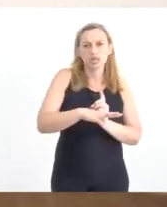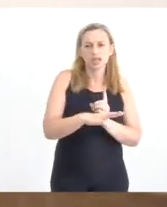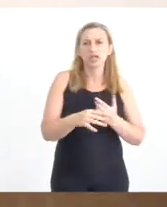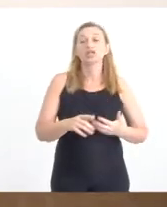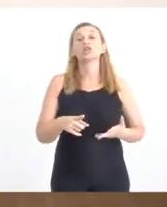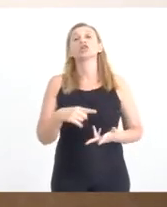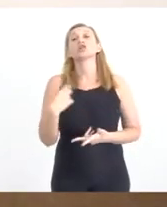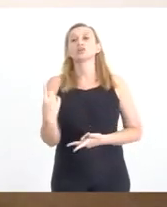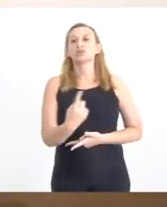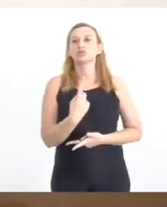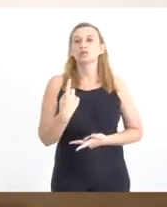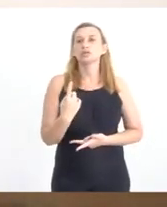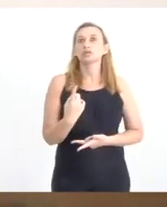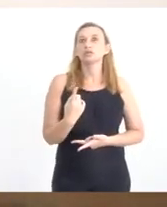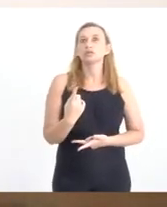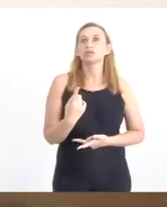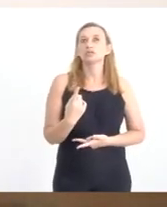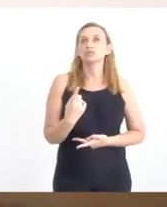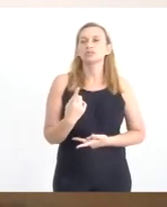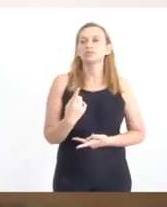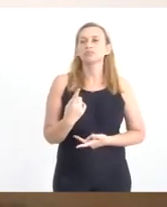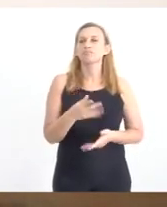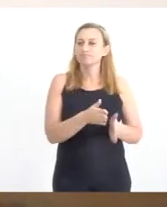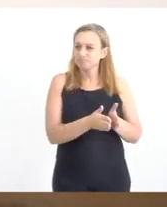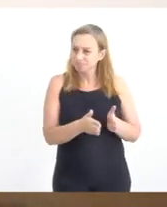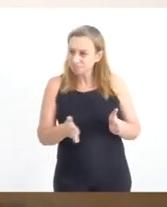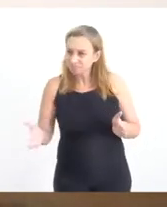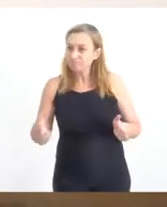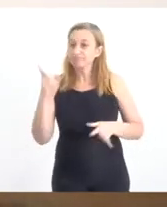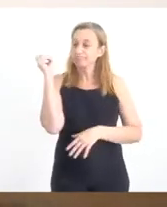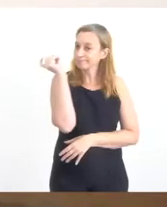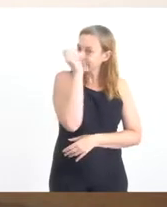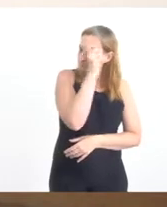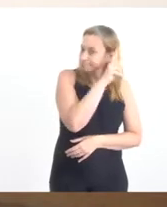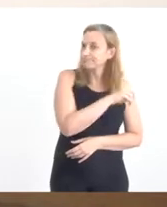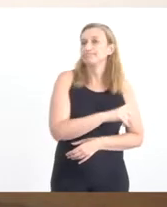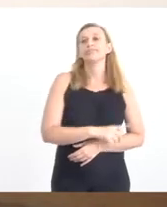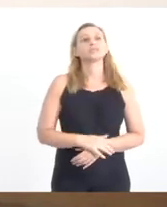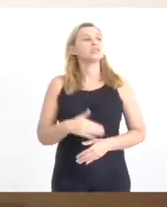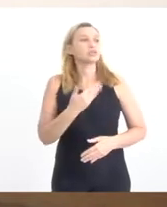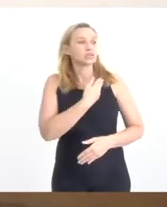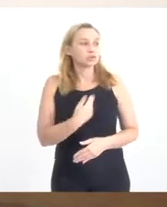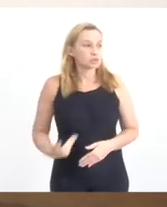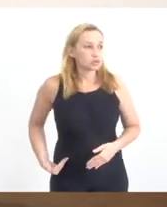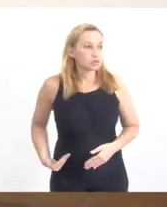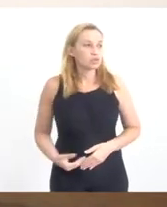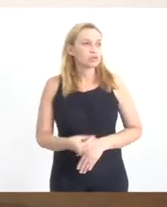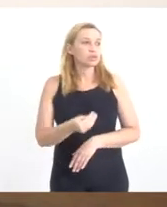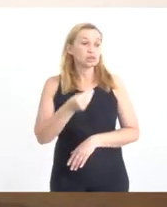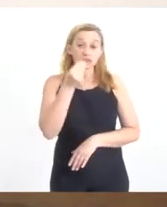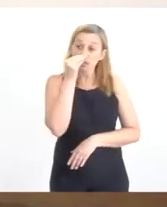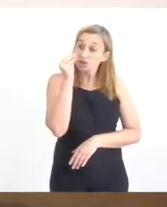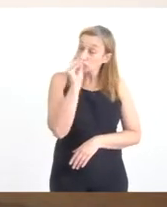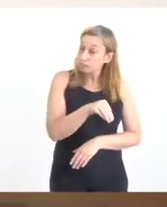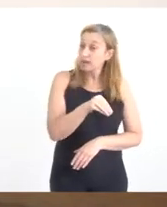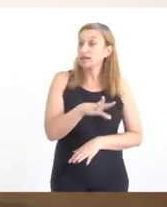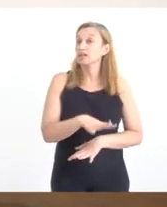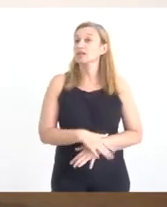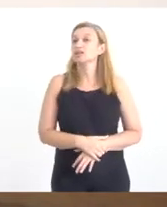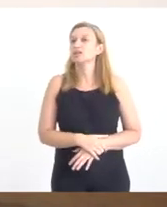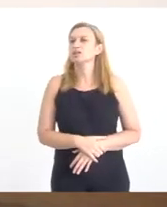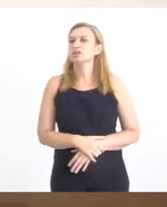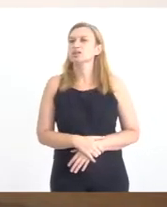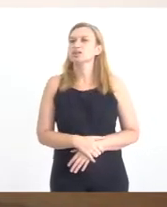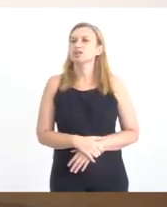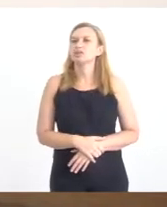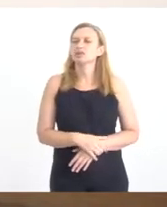nós estamos passando por um processo muito difícil um governo negacionismo um governo